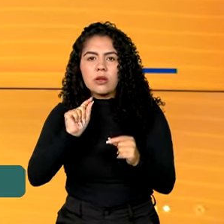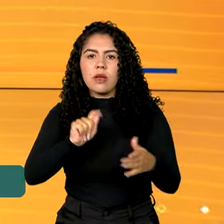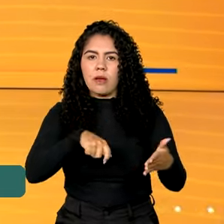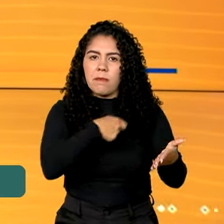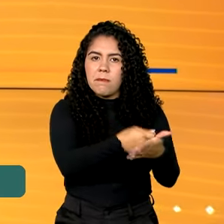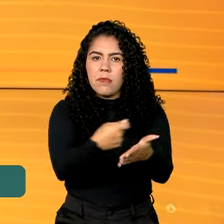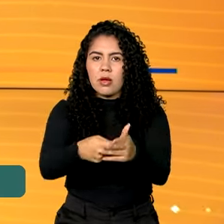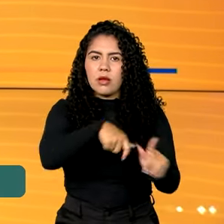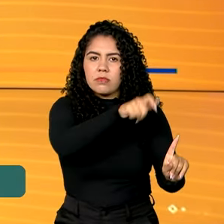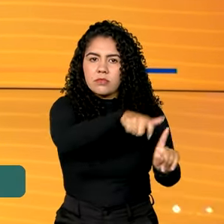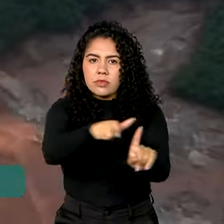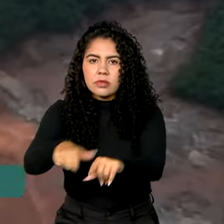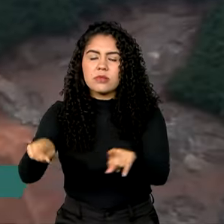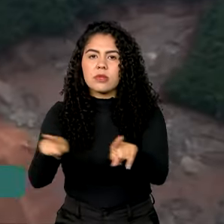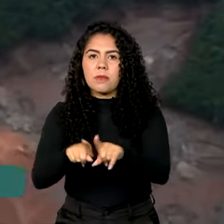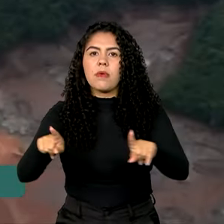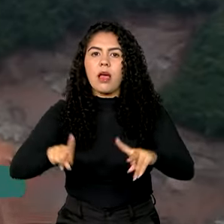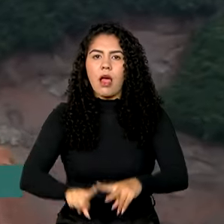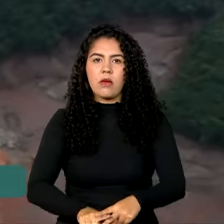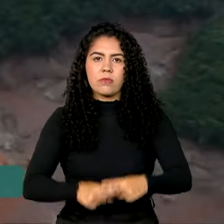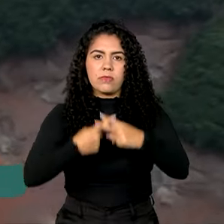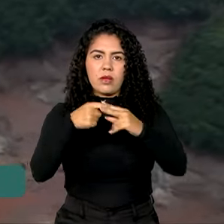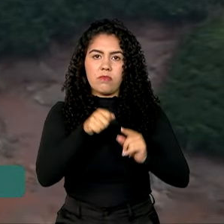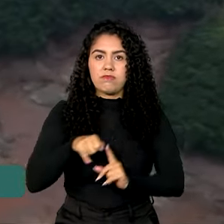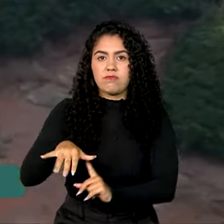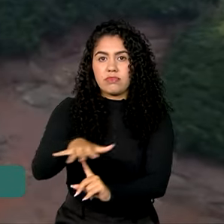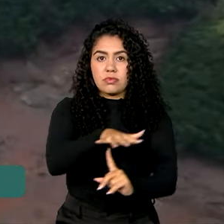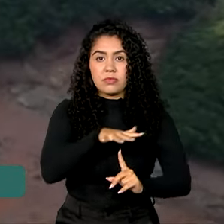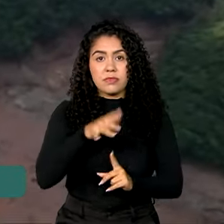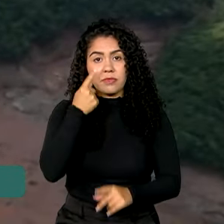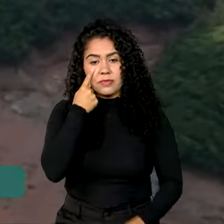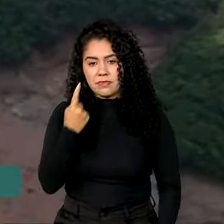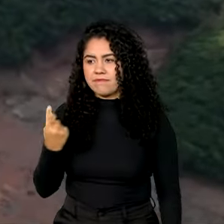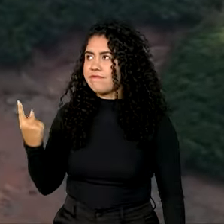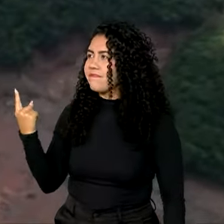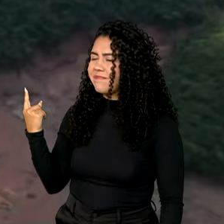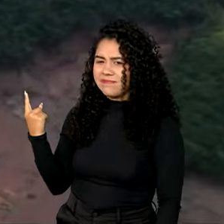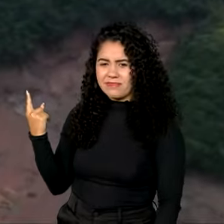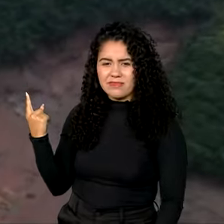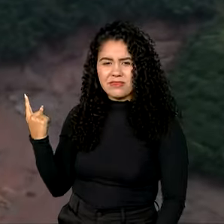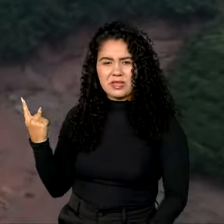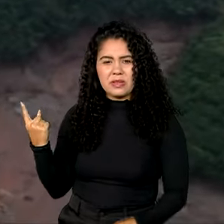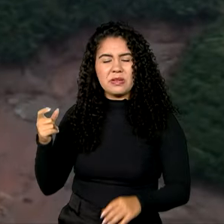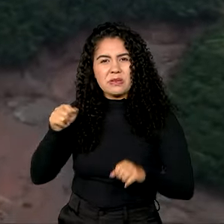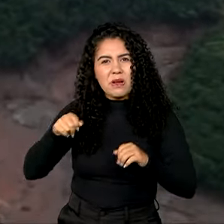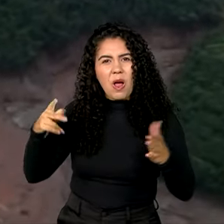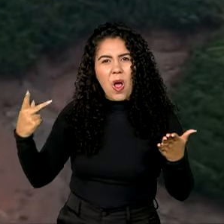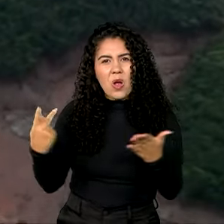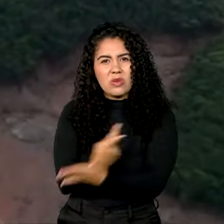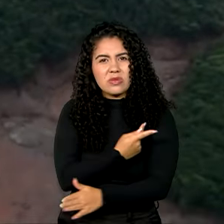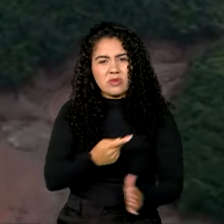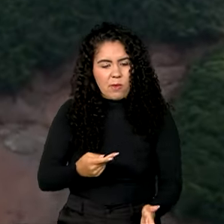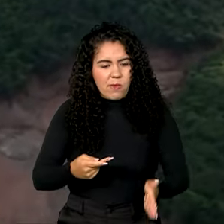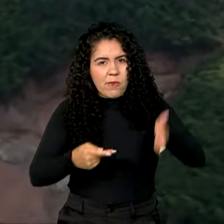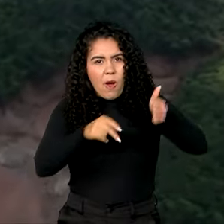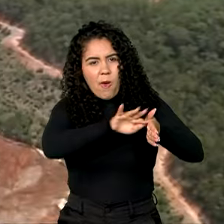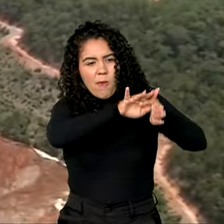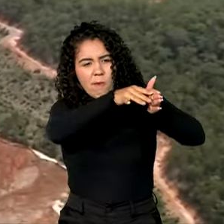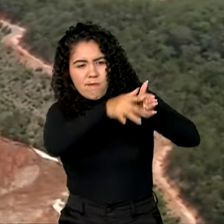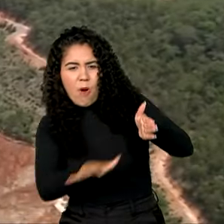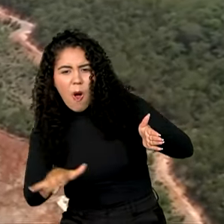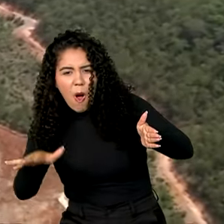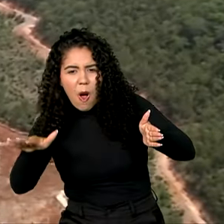recuperar o meio ambiente. A imagem era aterradora. O rompimento da barragem de Fundão em Mariana, Minas